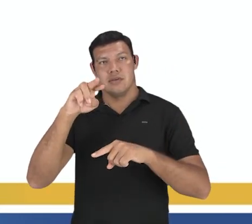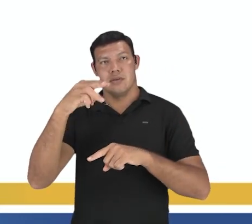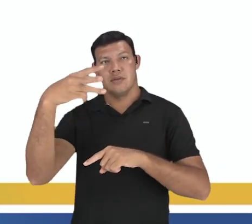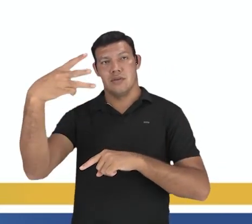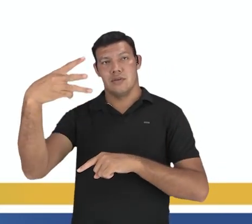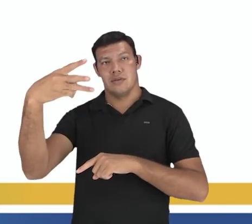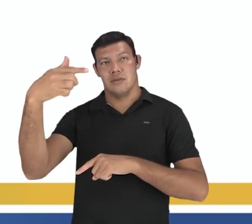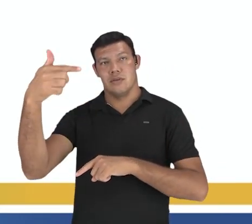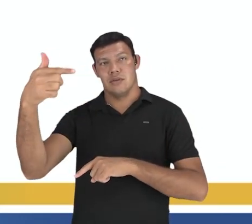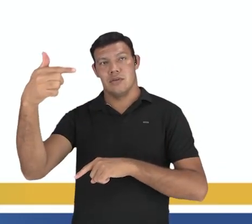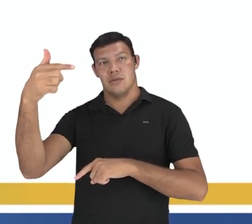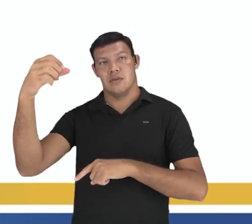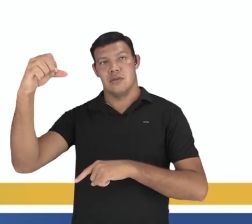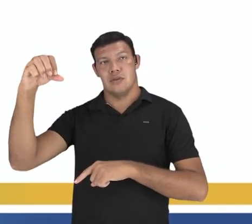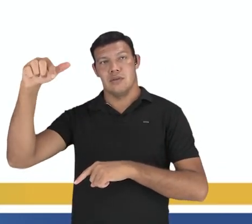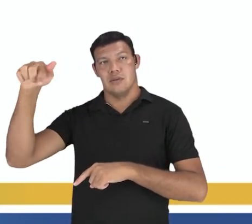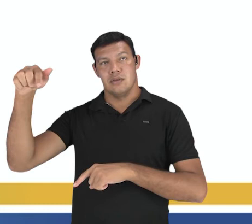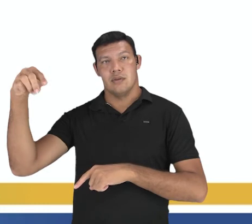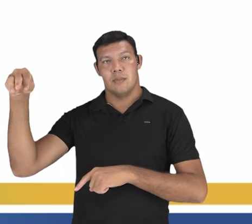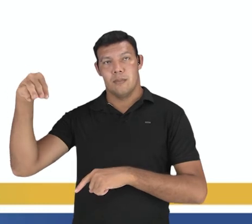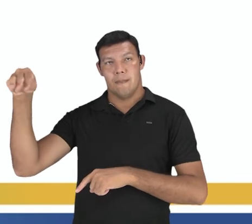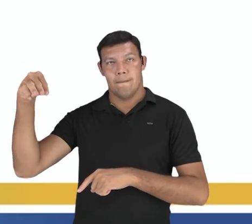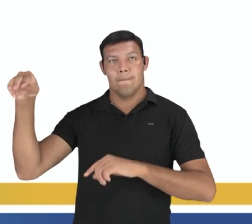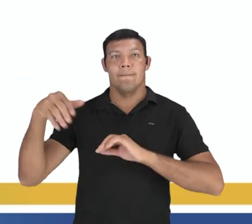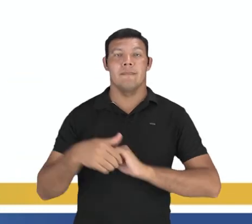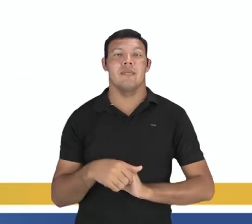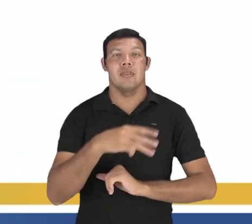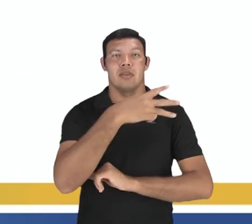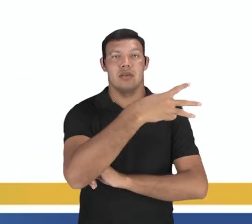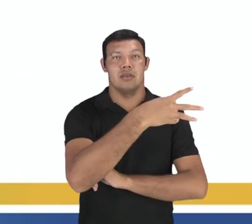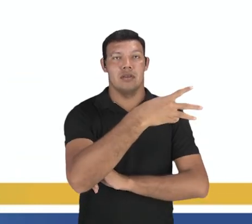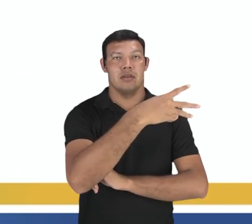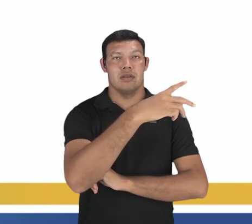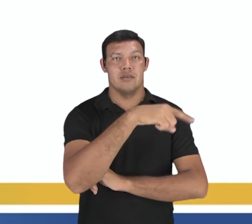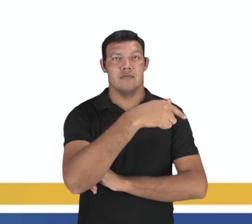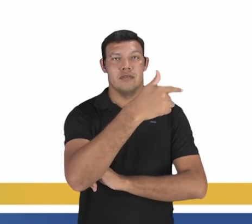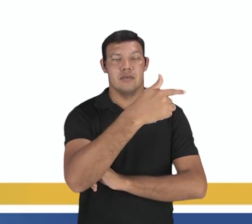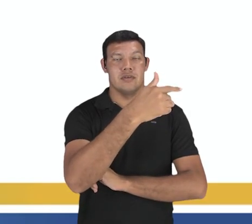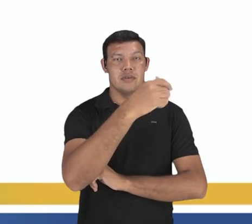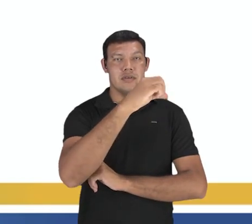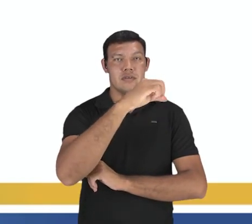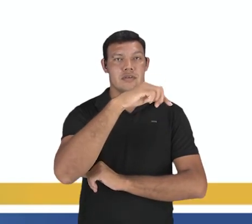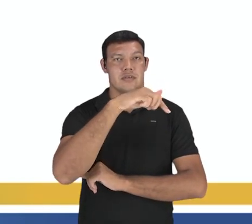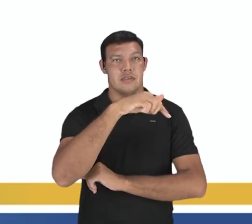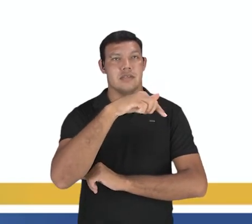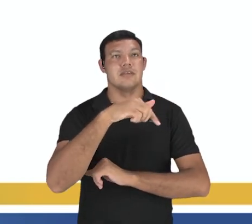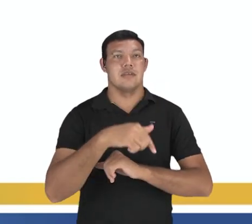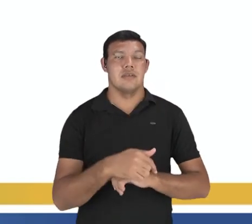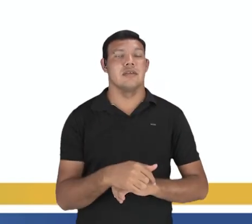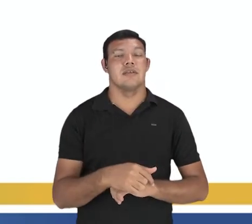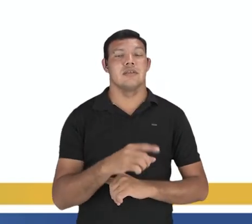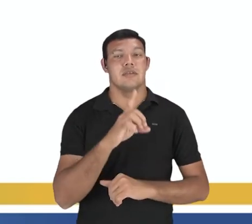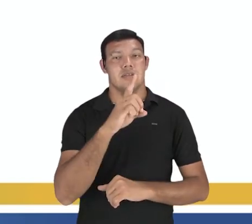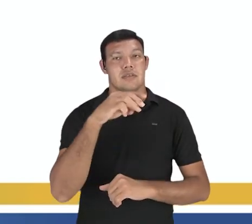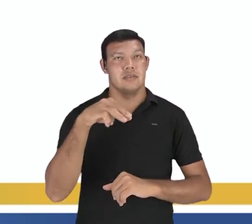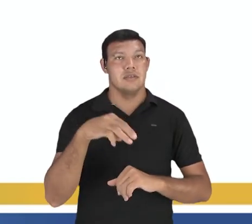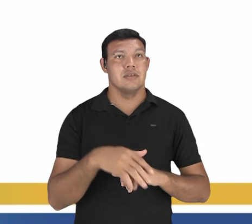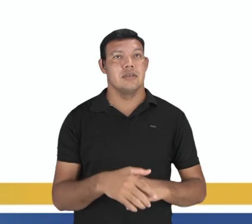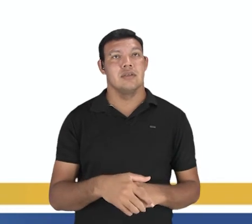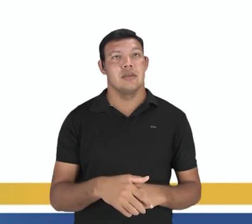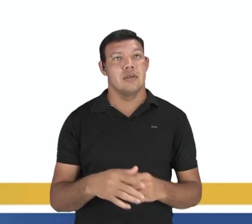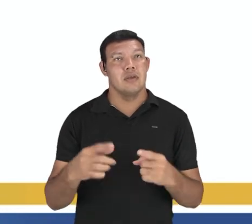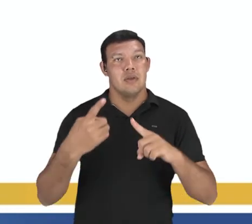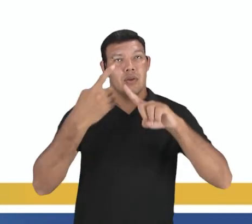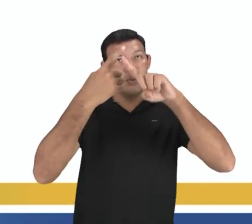297 x 10 da 37 32,90 e 7 é bom em uma